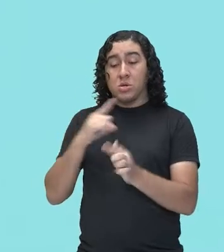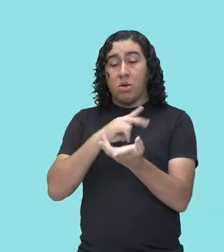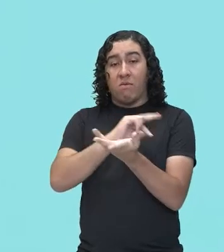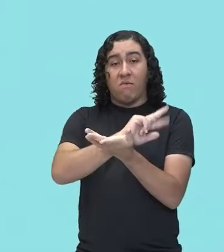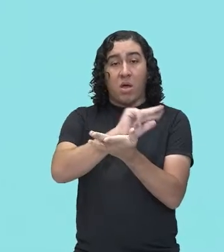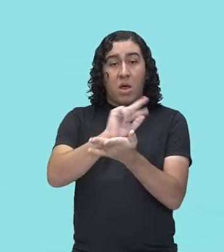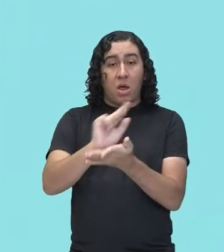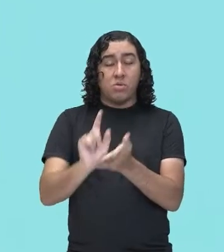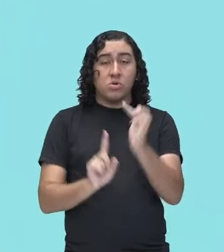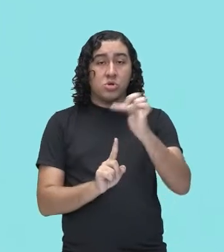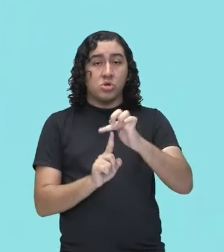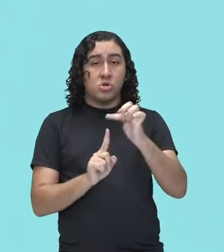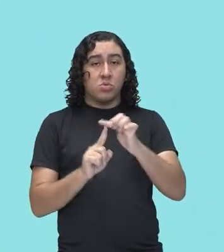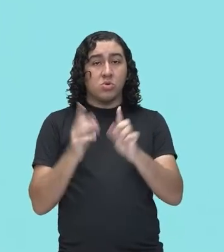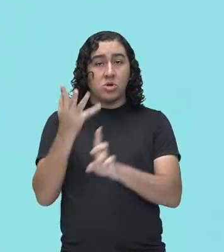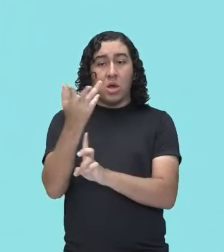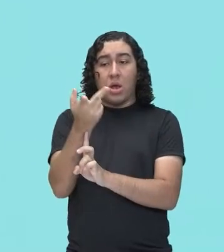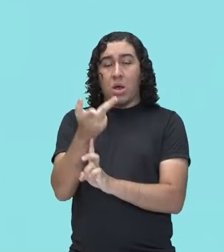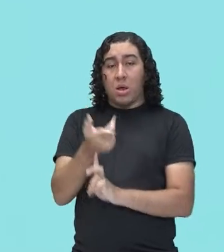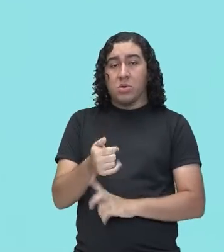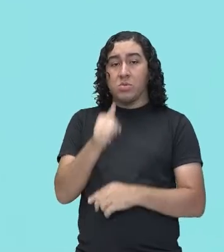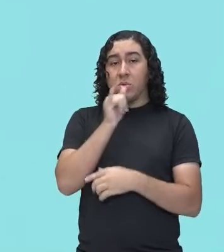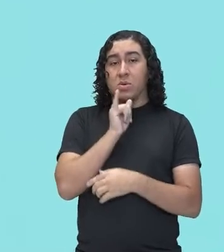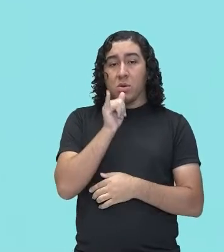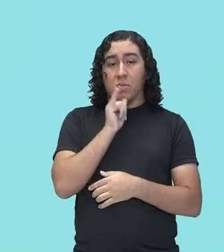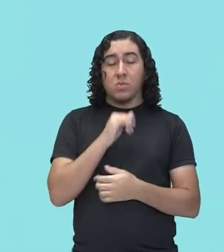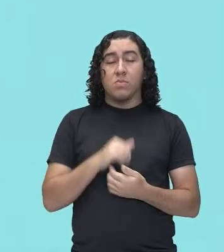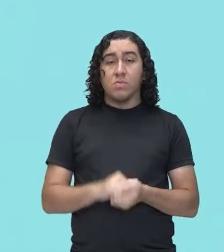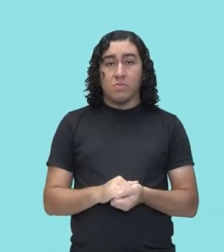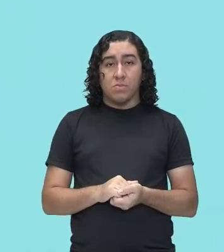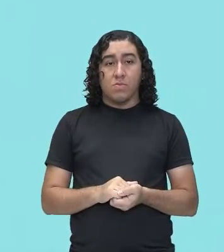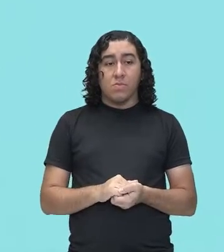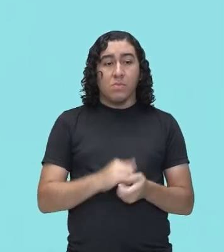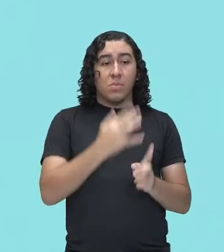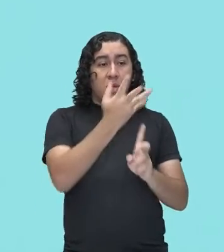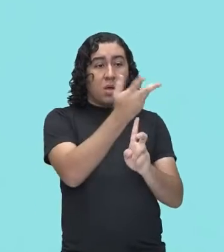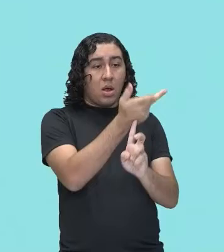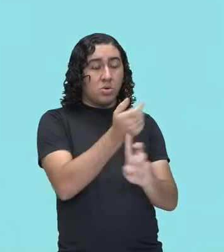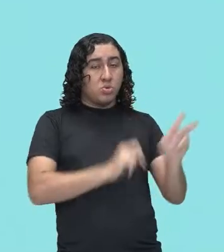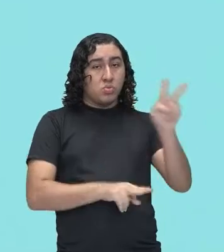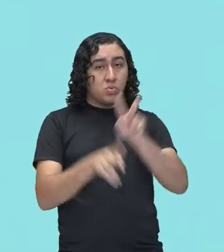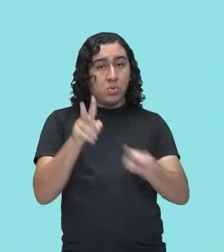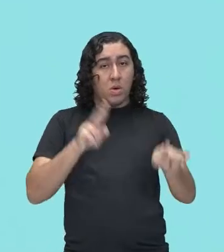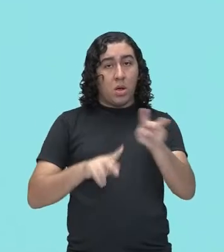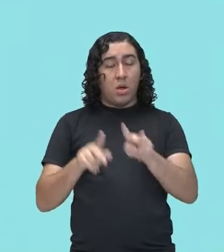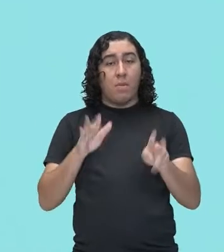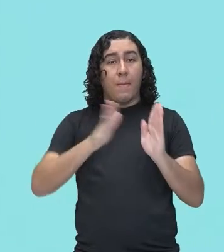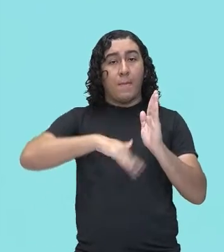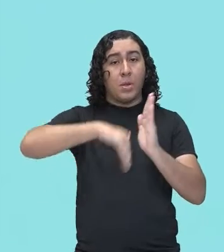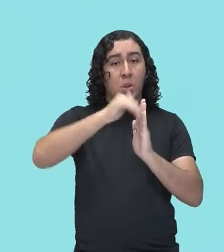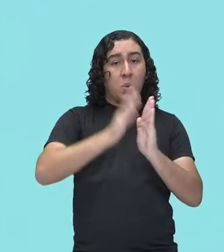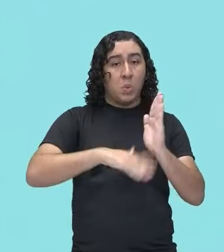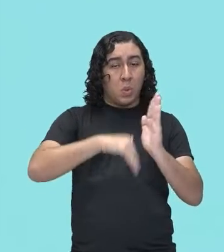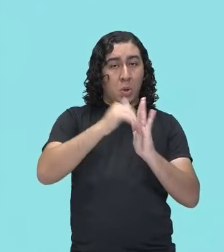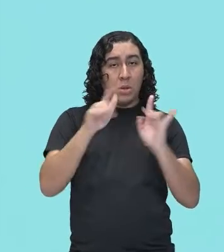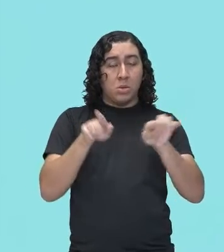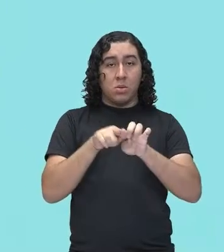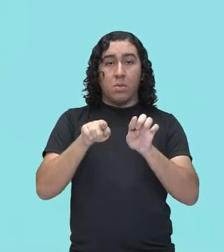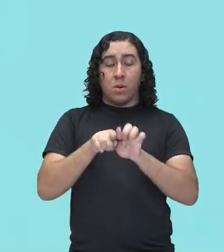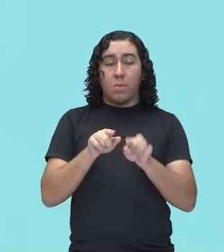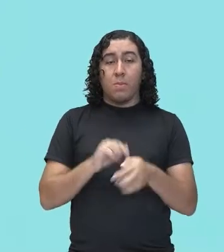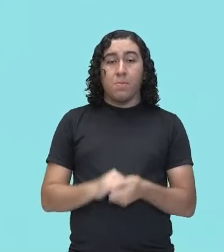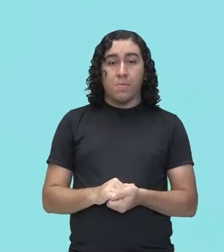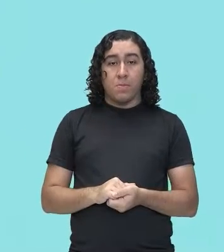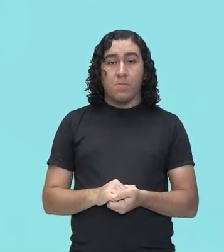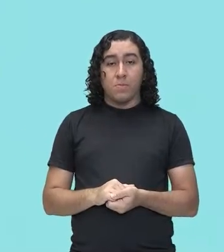estilos artísticos, por exemplo, em artes plásticas, nas pinturas. Os artistas,